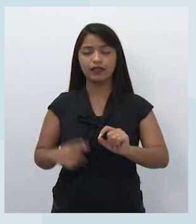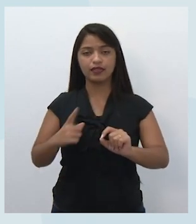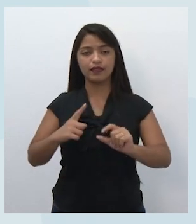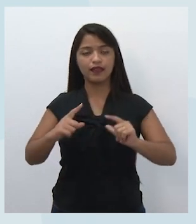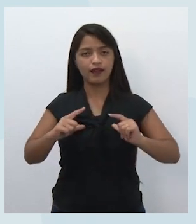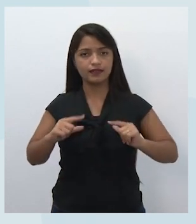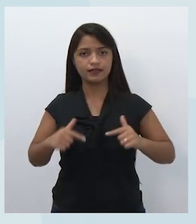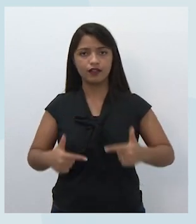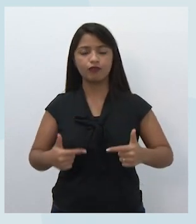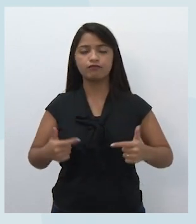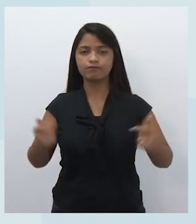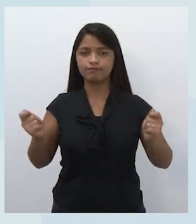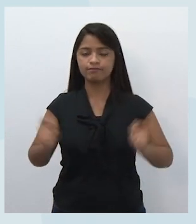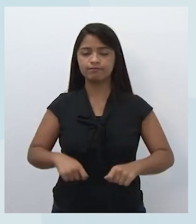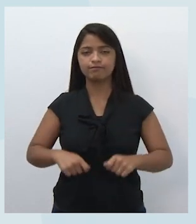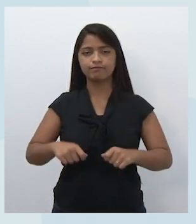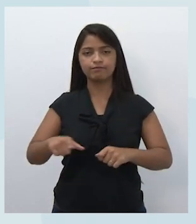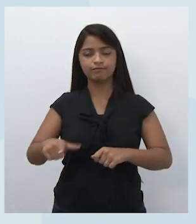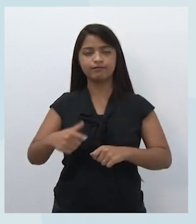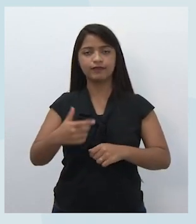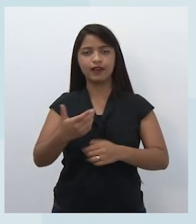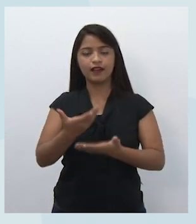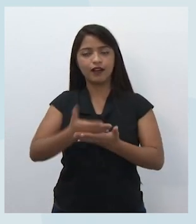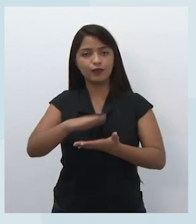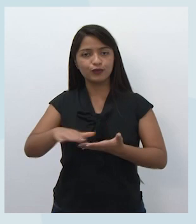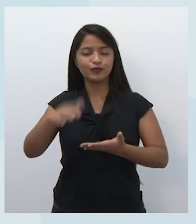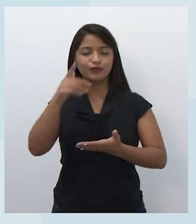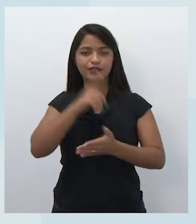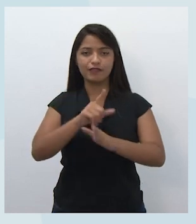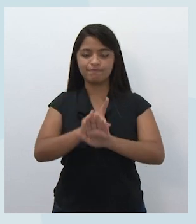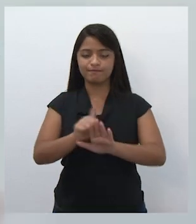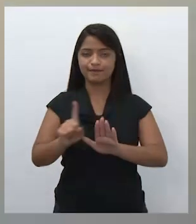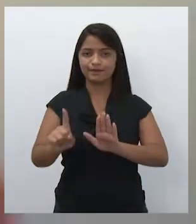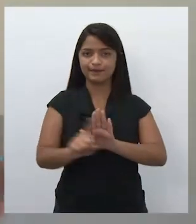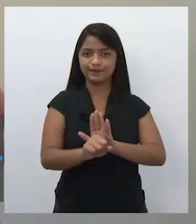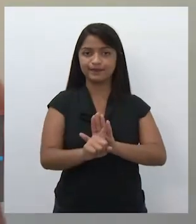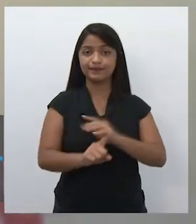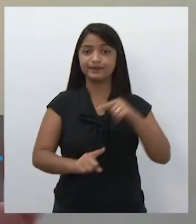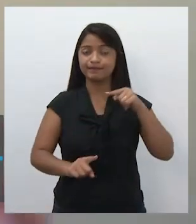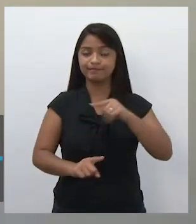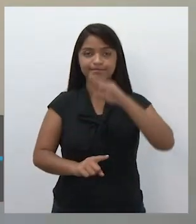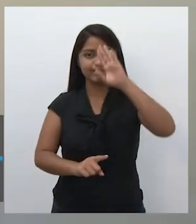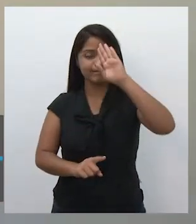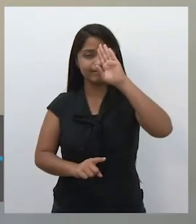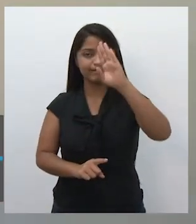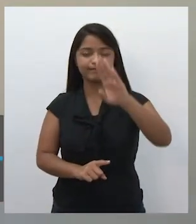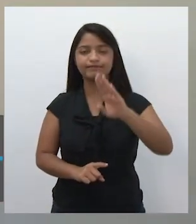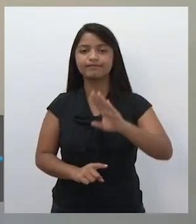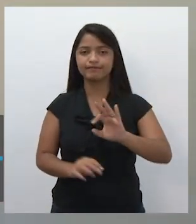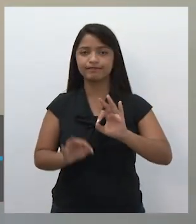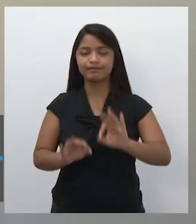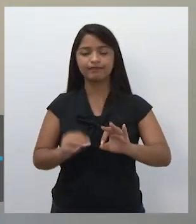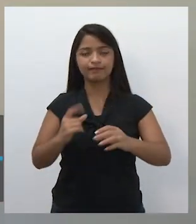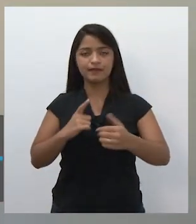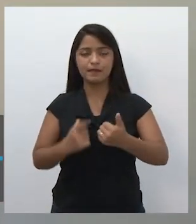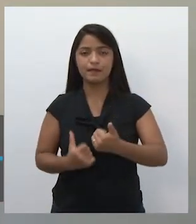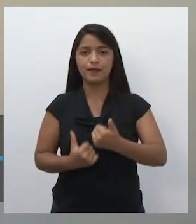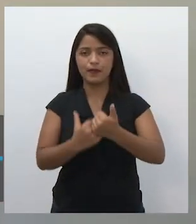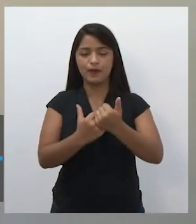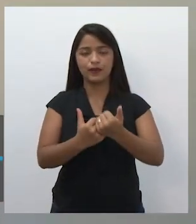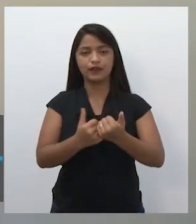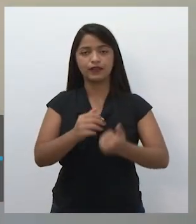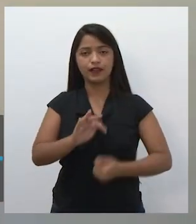que promovam o protagonismo, que é um passo, uma estrutura fundamental que ancora a formação da